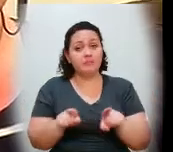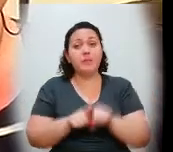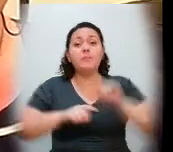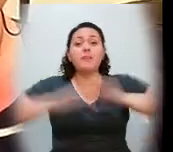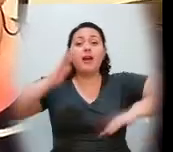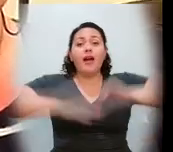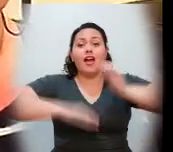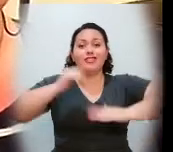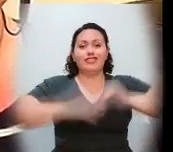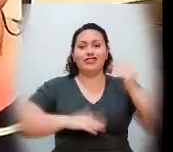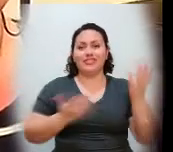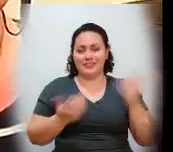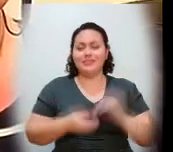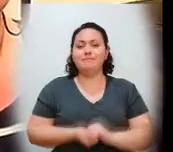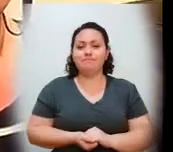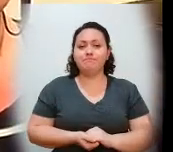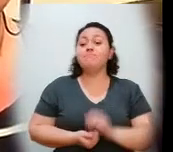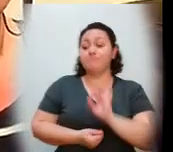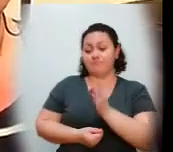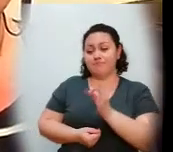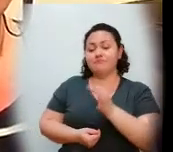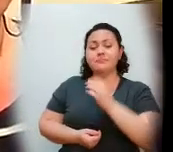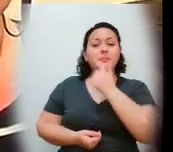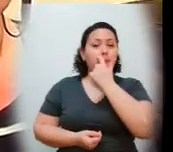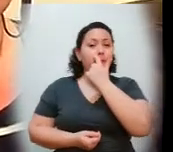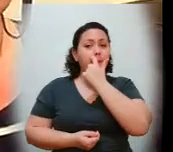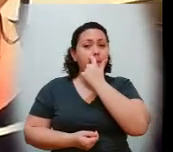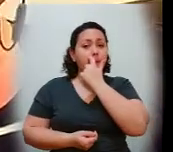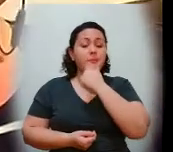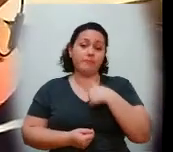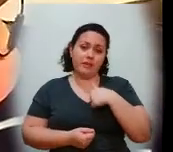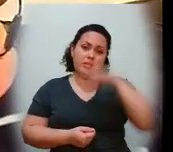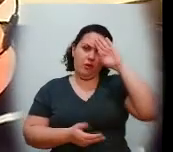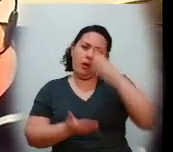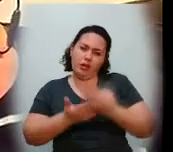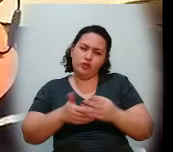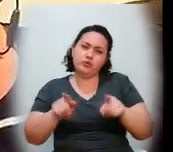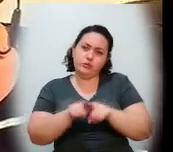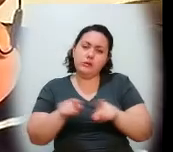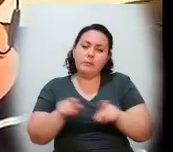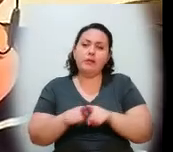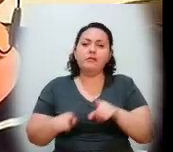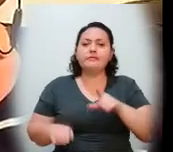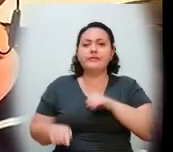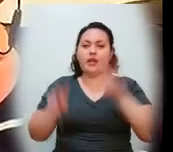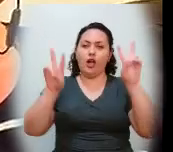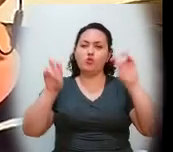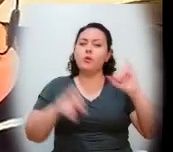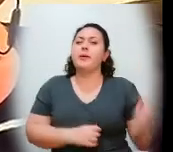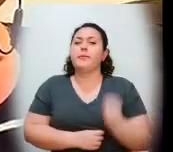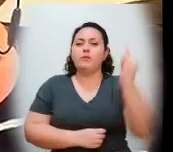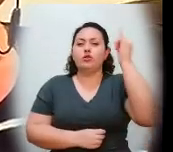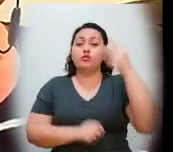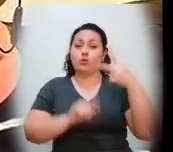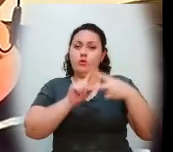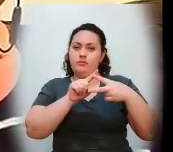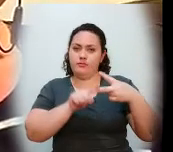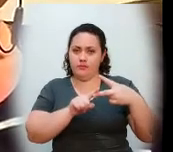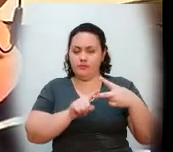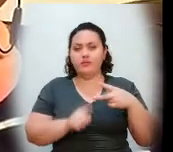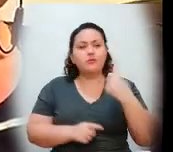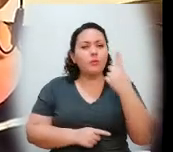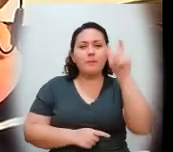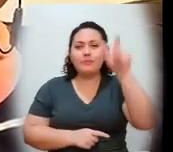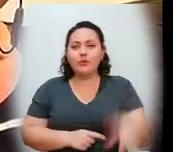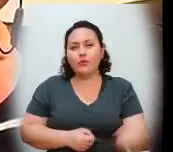físicos. E aí eu acredito que entra uma questão bem importante, acho que, né, duas questões. Para quem colocou